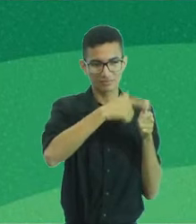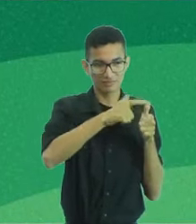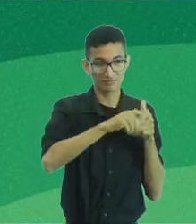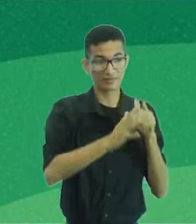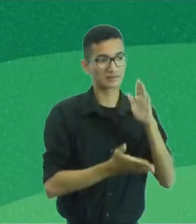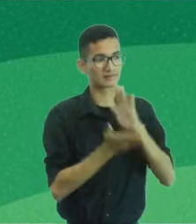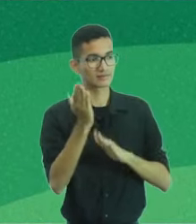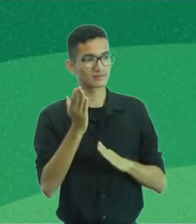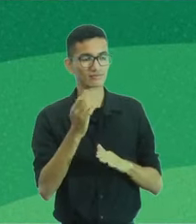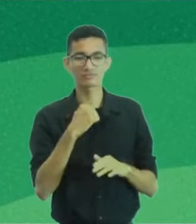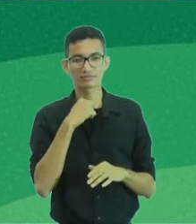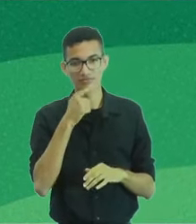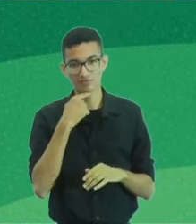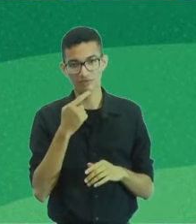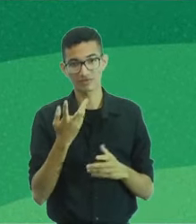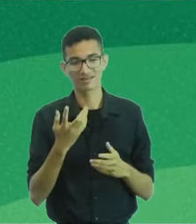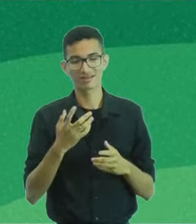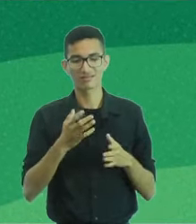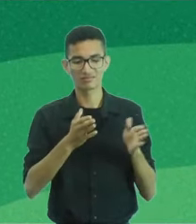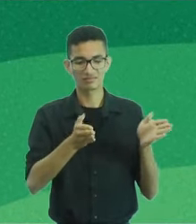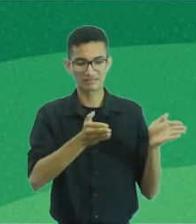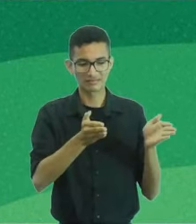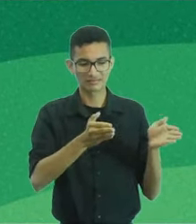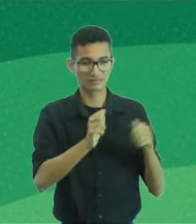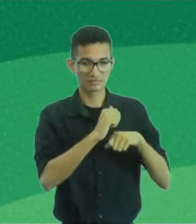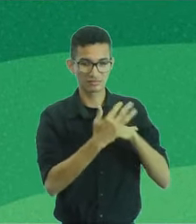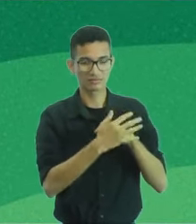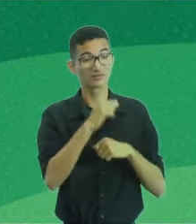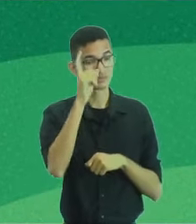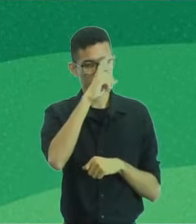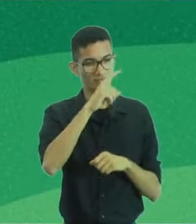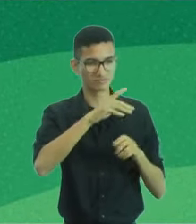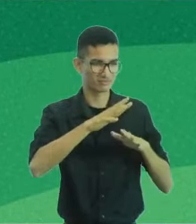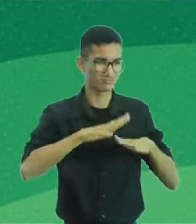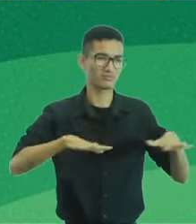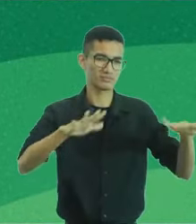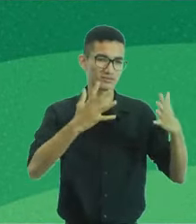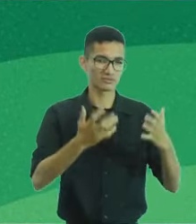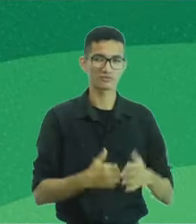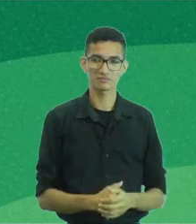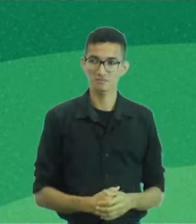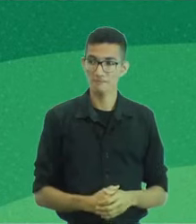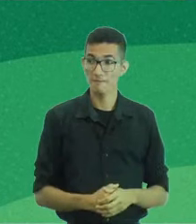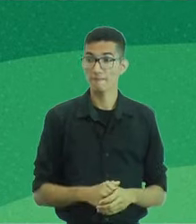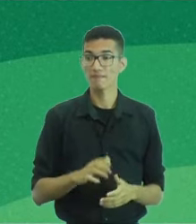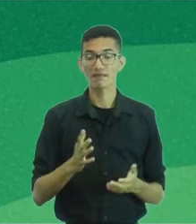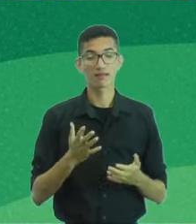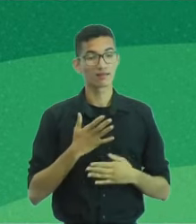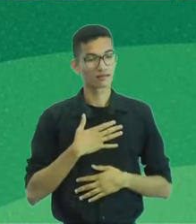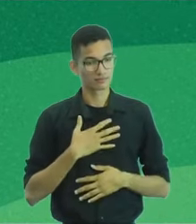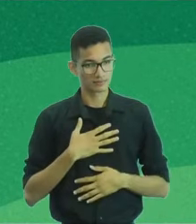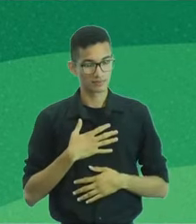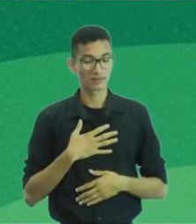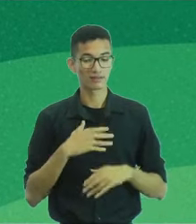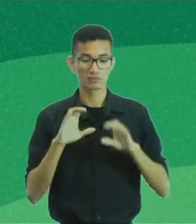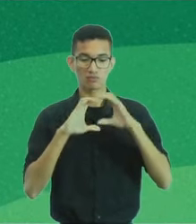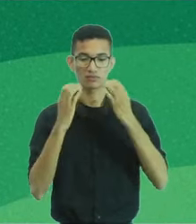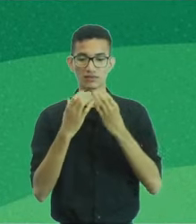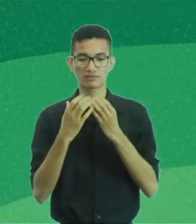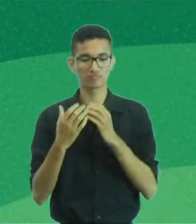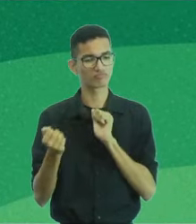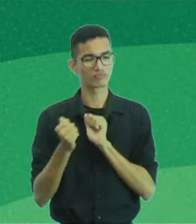foi um período bem conturbado para todo mundo mas para mim pelo menos a comunidade estava lá sempre